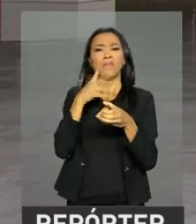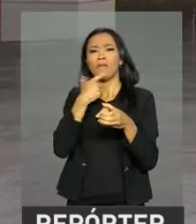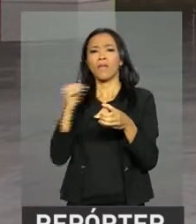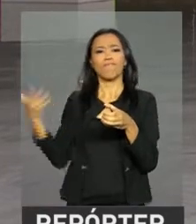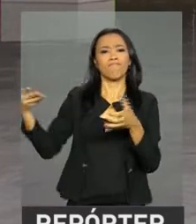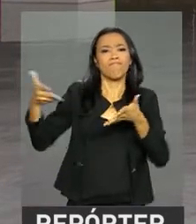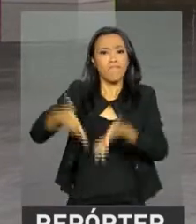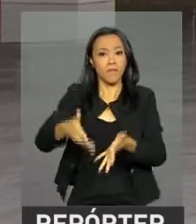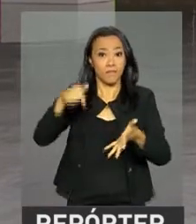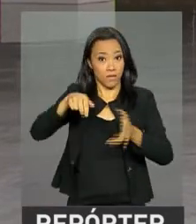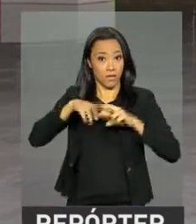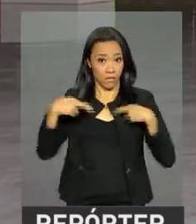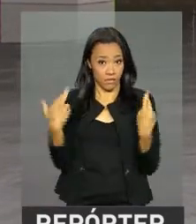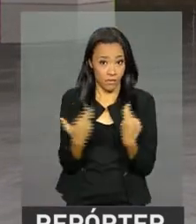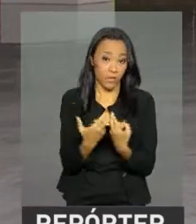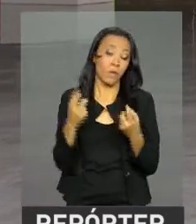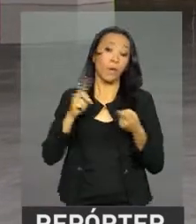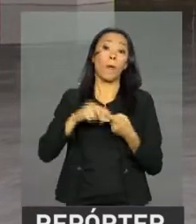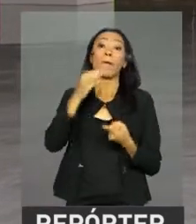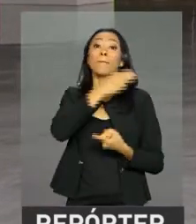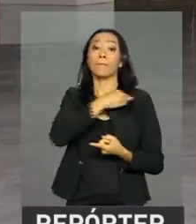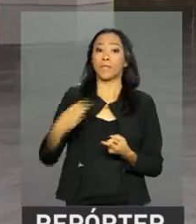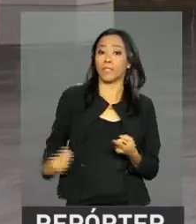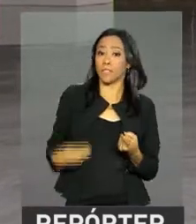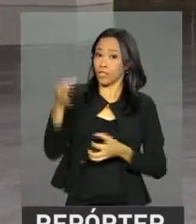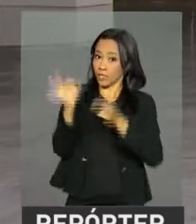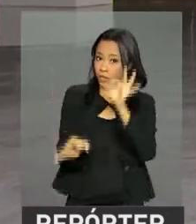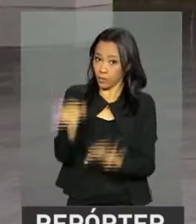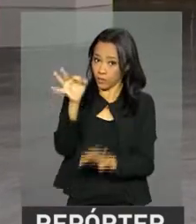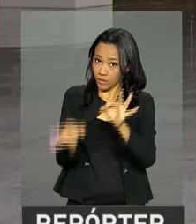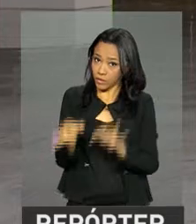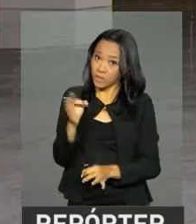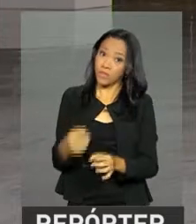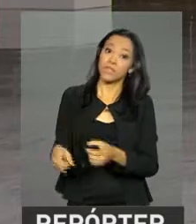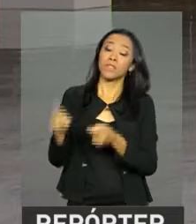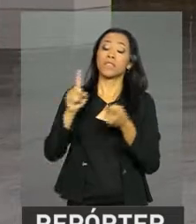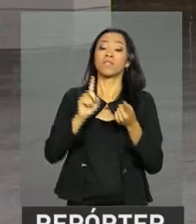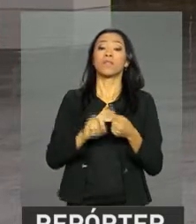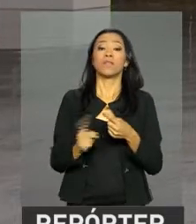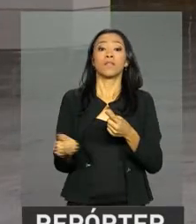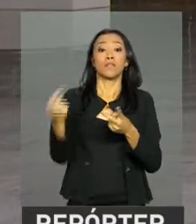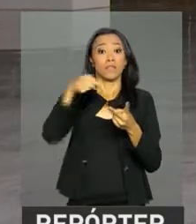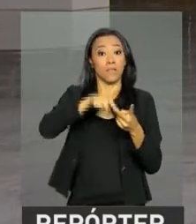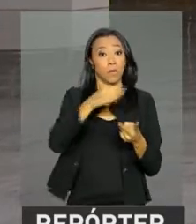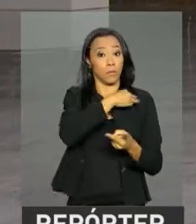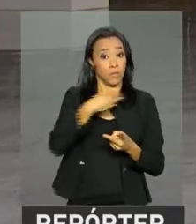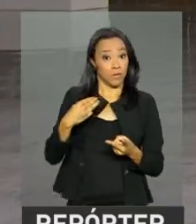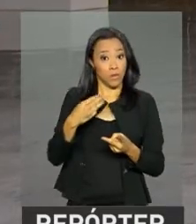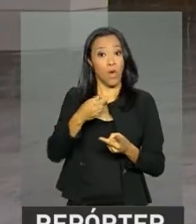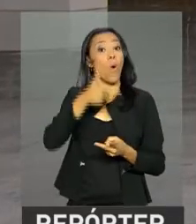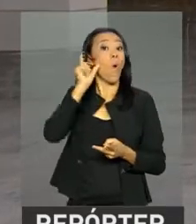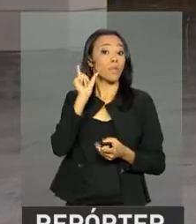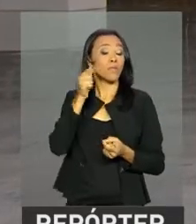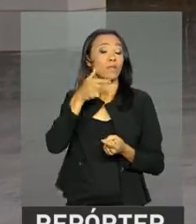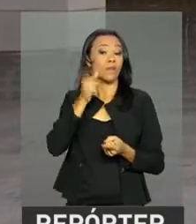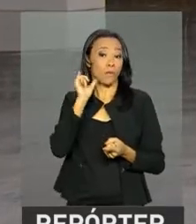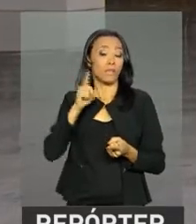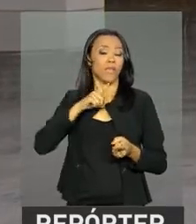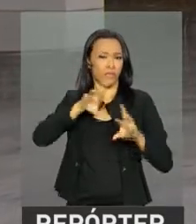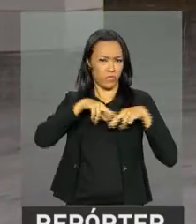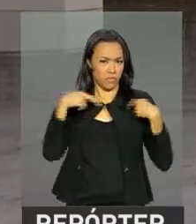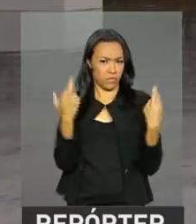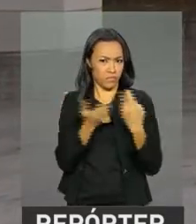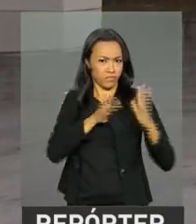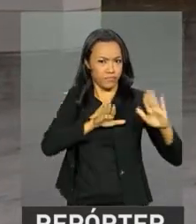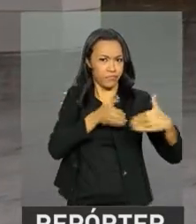entre os participantes desta reunião está o ministro da justiça e da cidadania alexandre de moraes o ministro se reuniu ontem com a ministra cármen